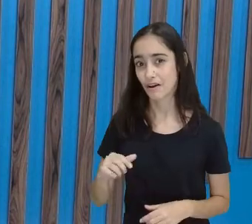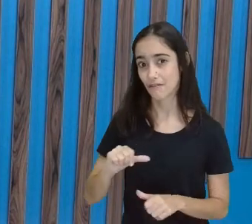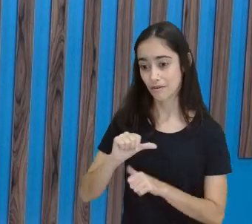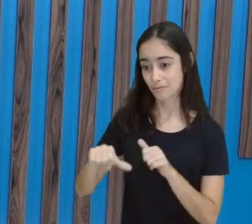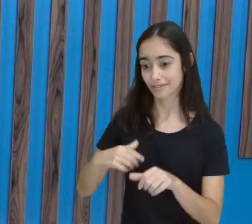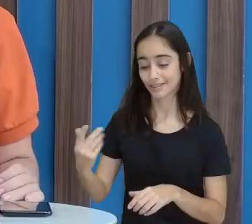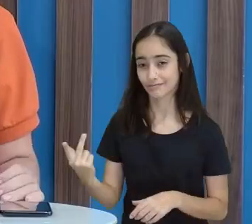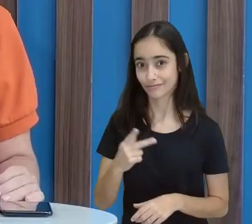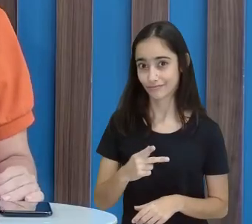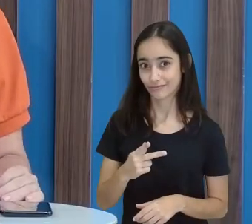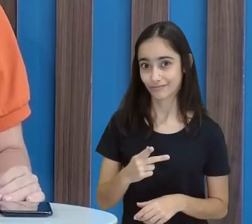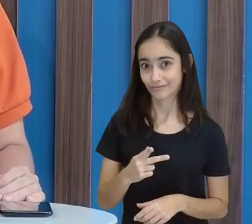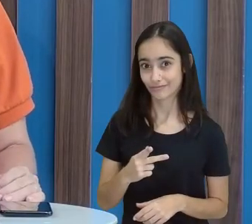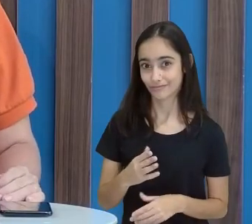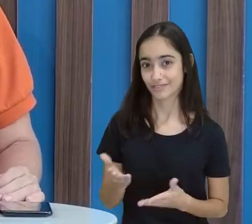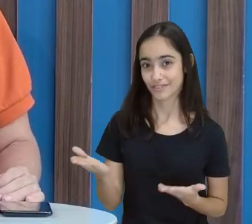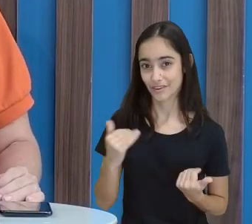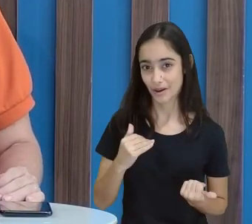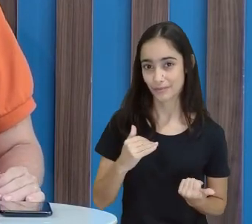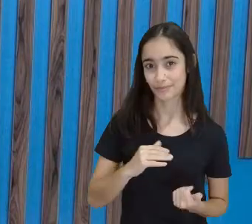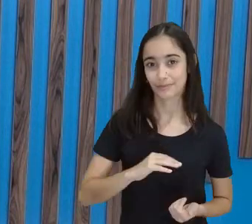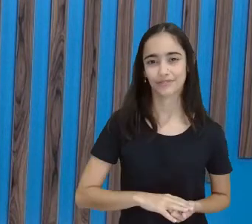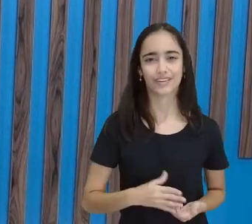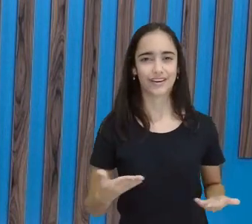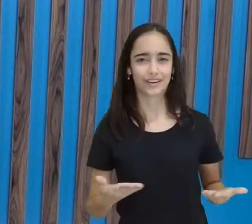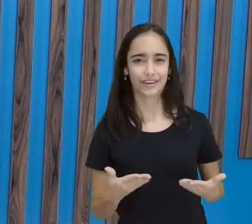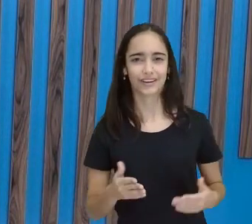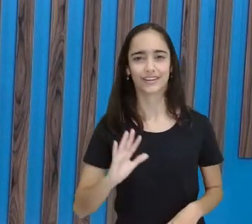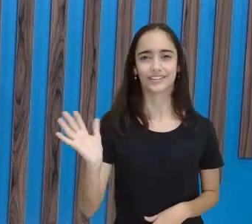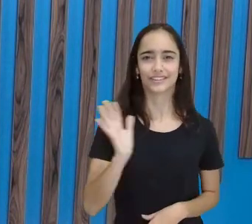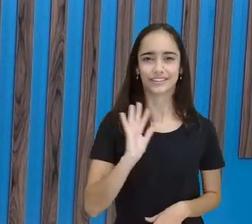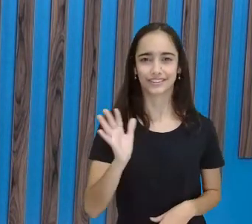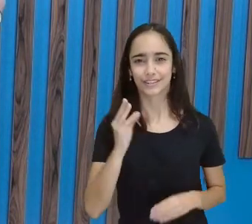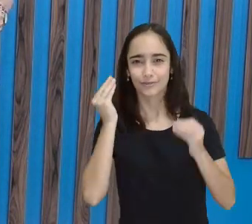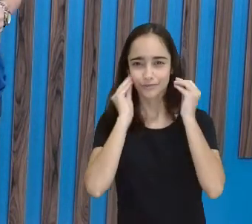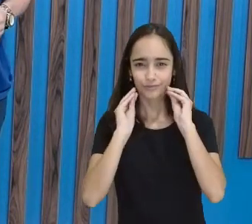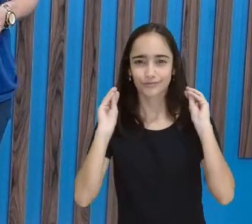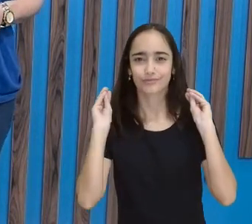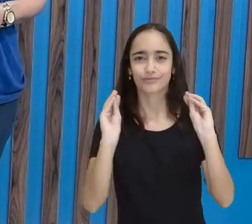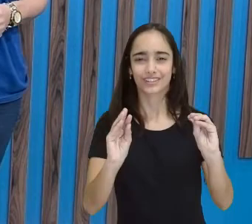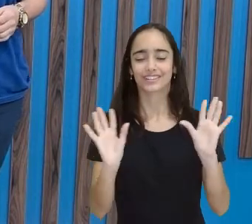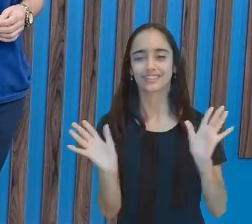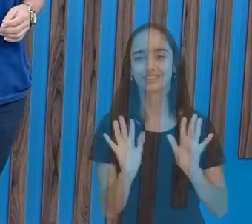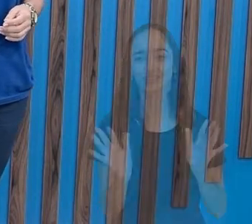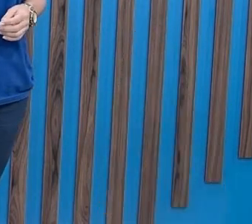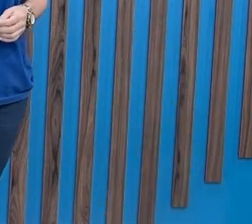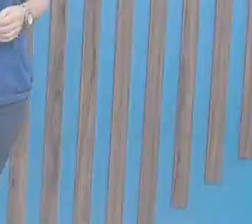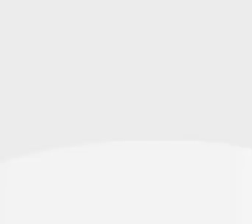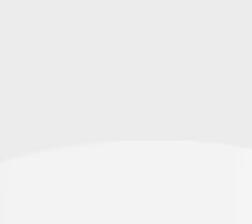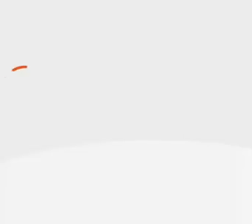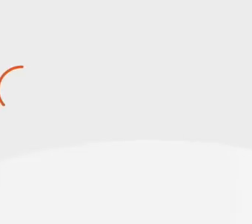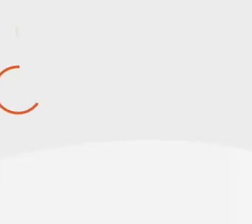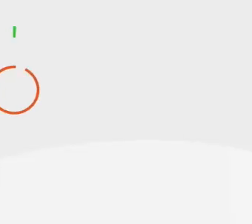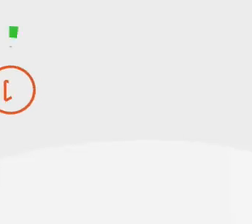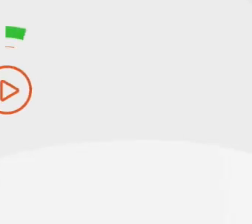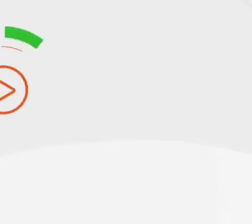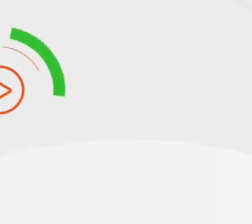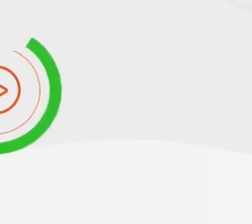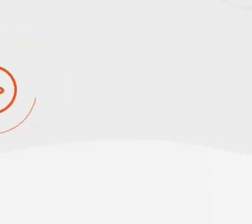Vamos embora. Vem pra cá que eu vou pra aí. Oxente, agorinha. Tchau, tchau, crianças. Até já já.